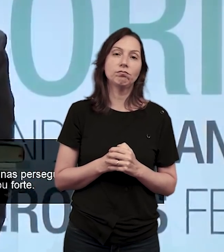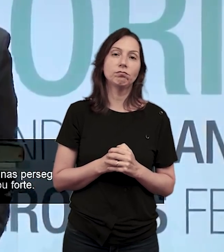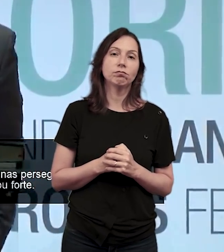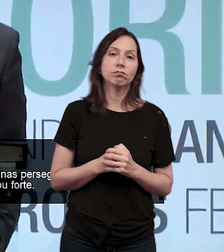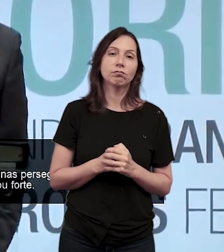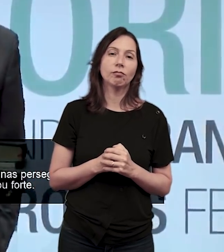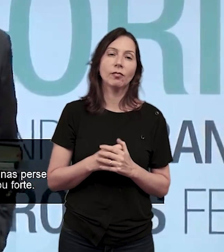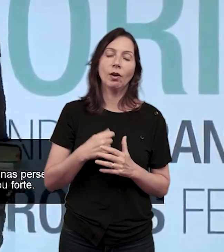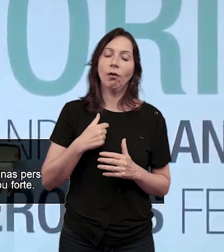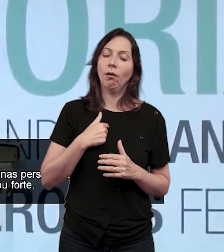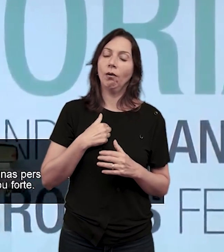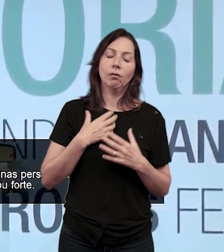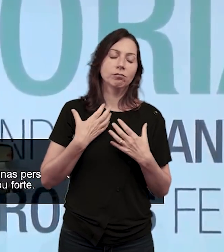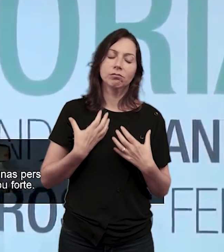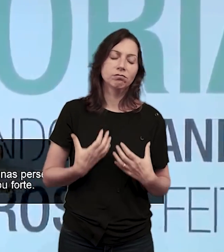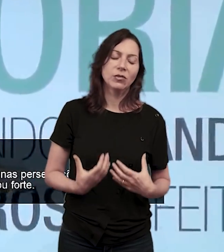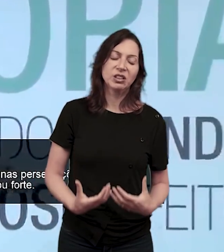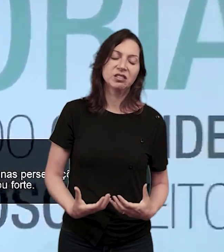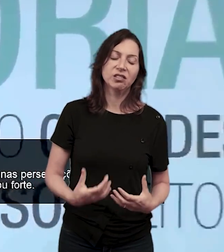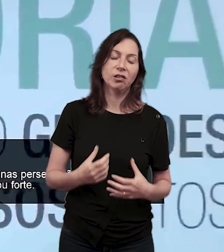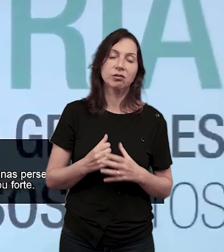nada. Acabou.